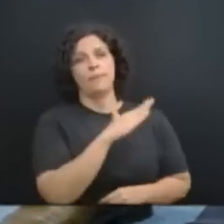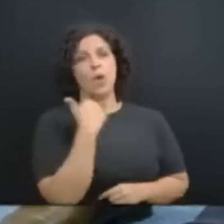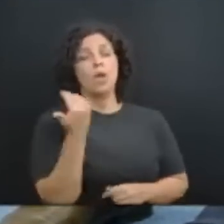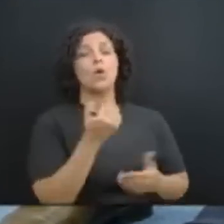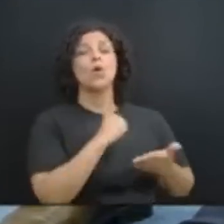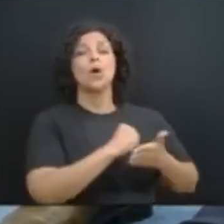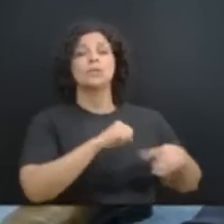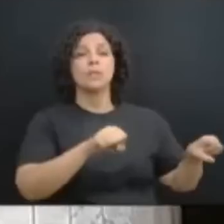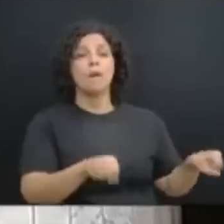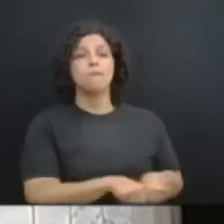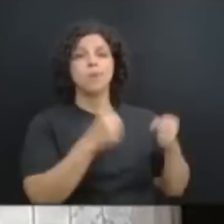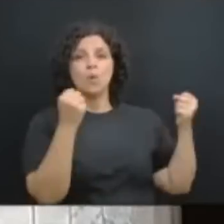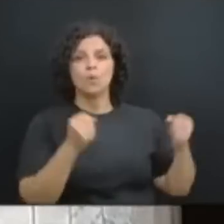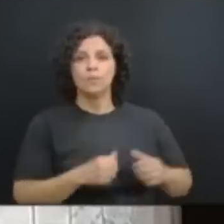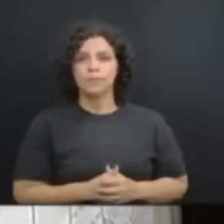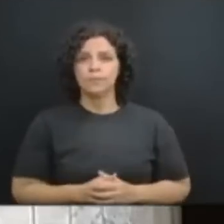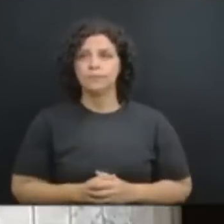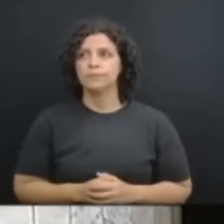infarto.